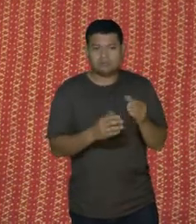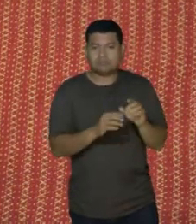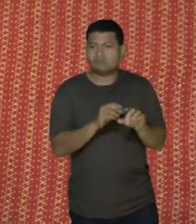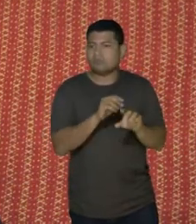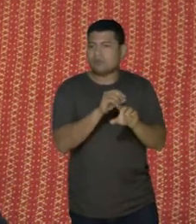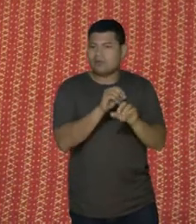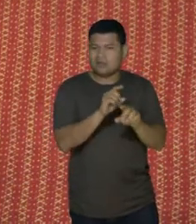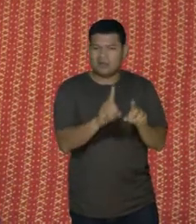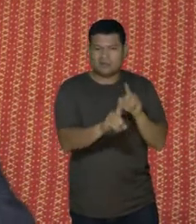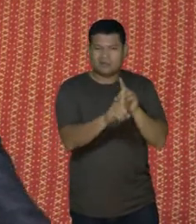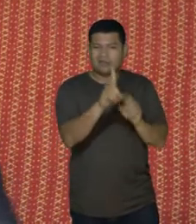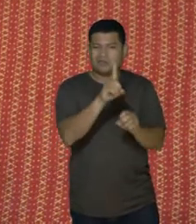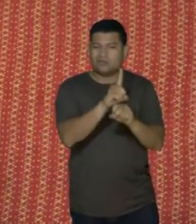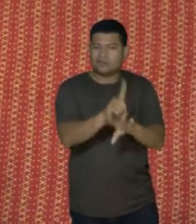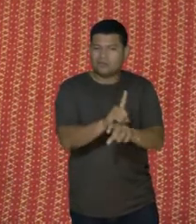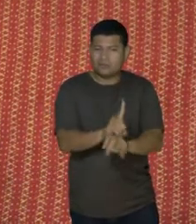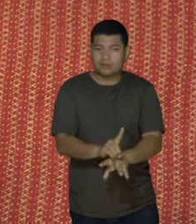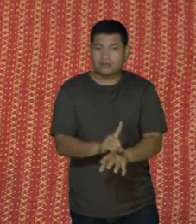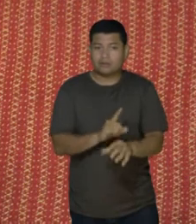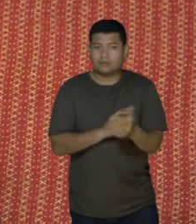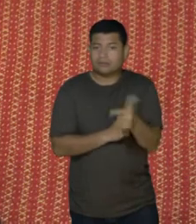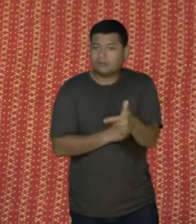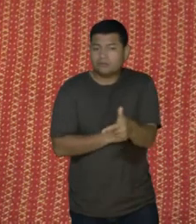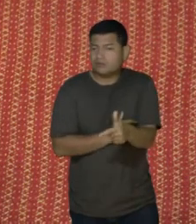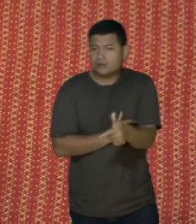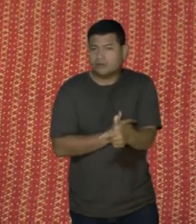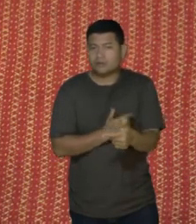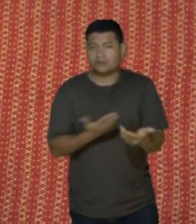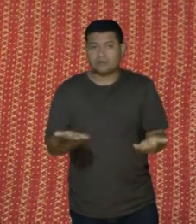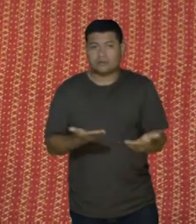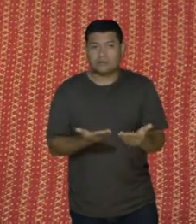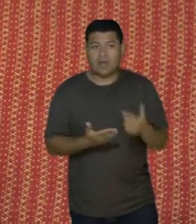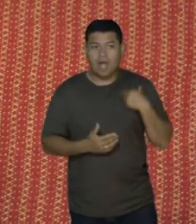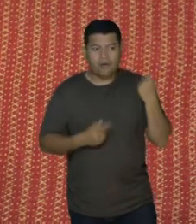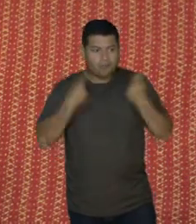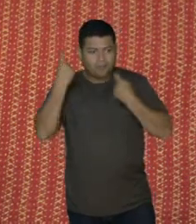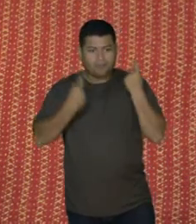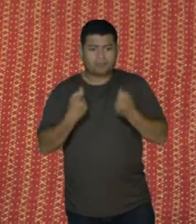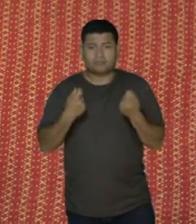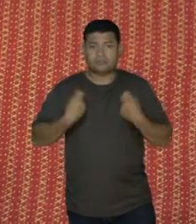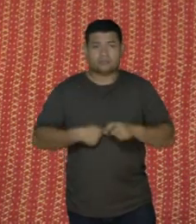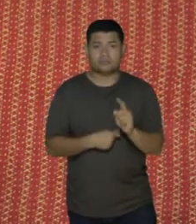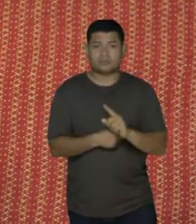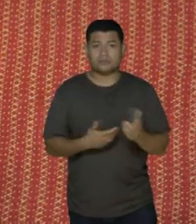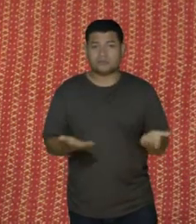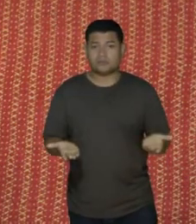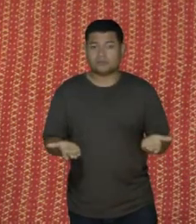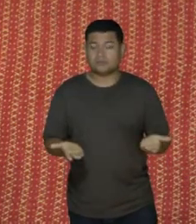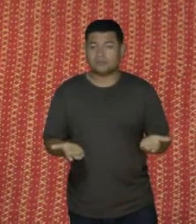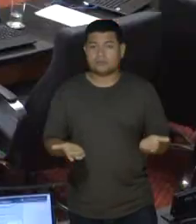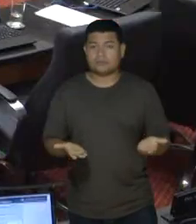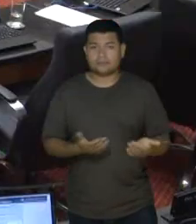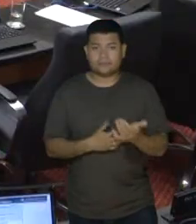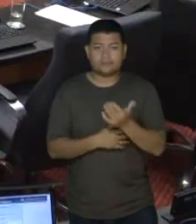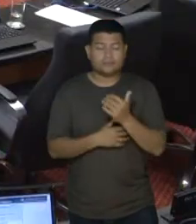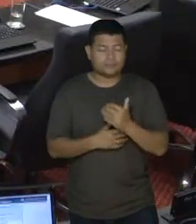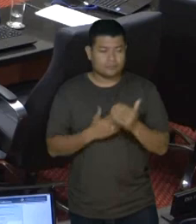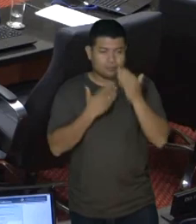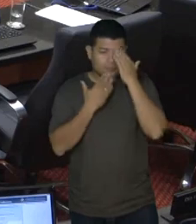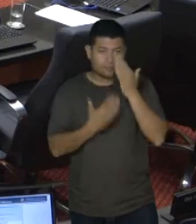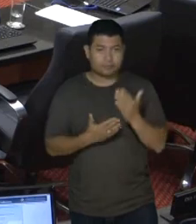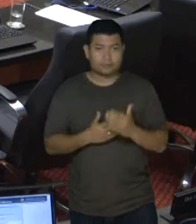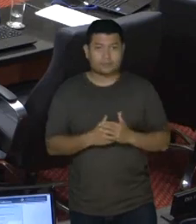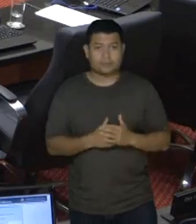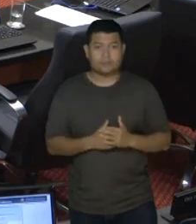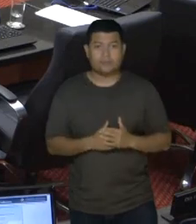que se preocupar com o que seja regulado. Né? Não é verdade? Obrigado, presidente. Obrigado.